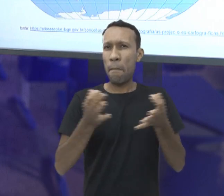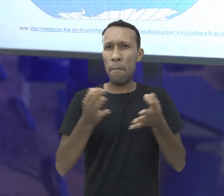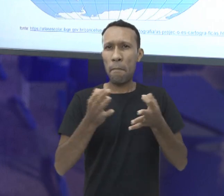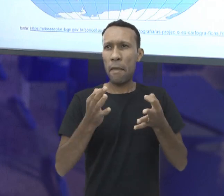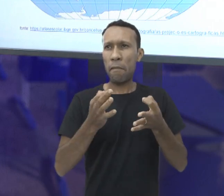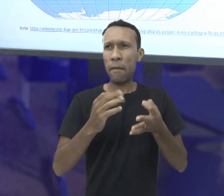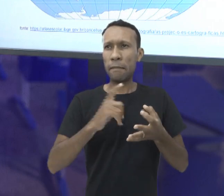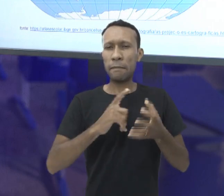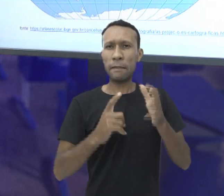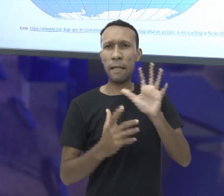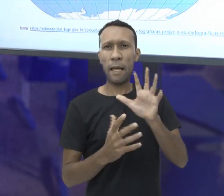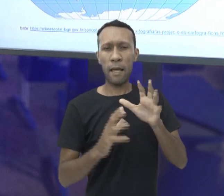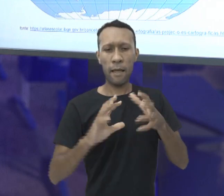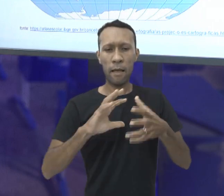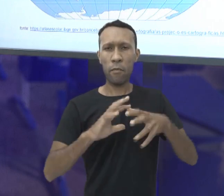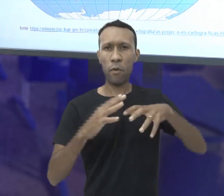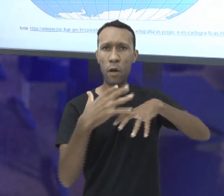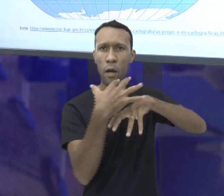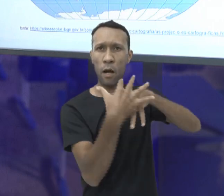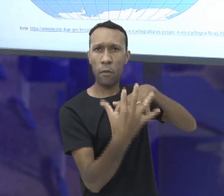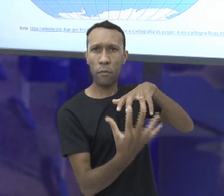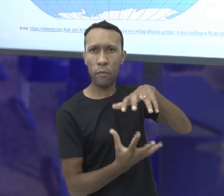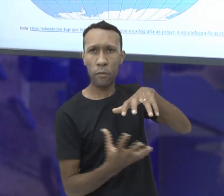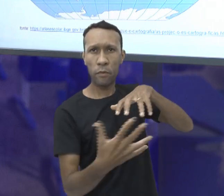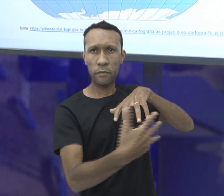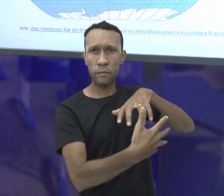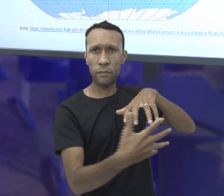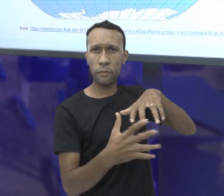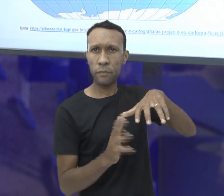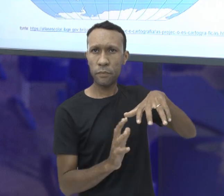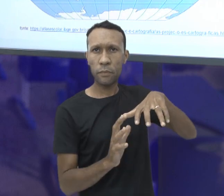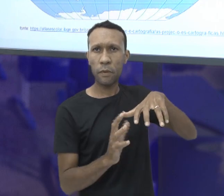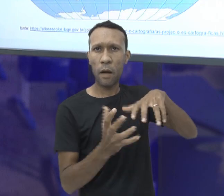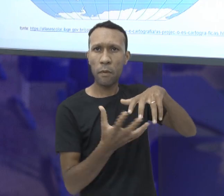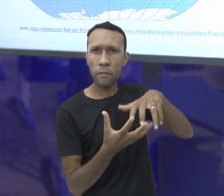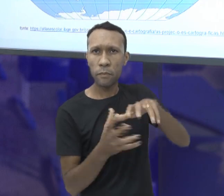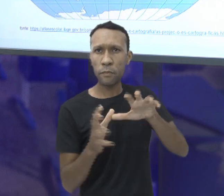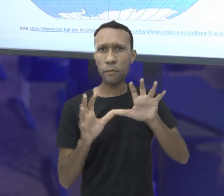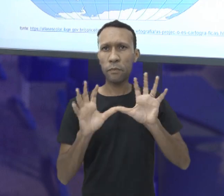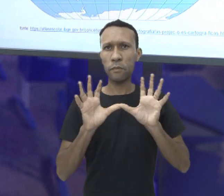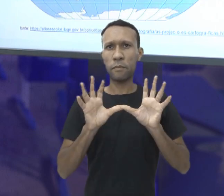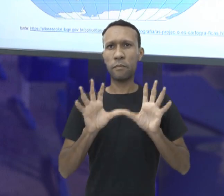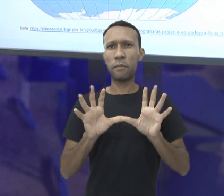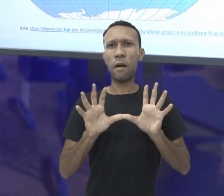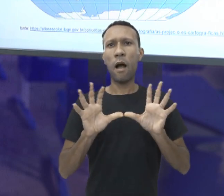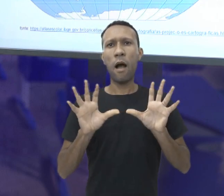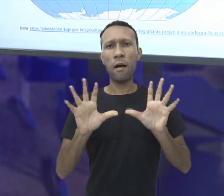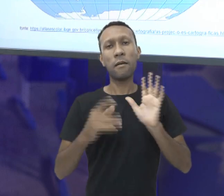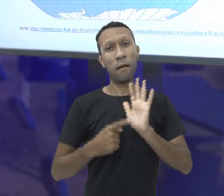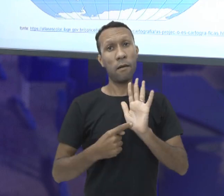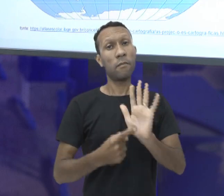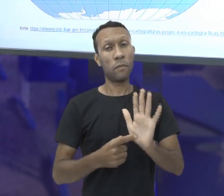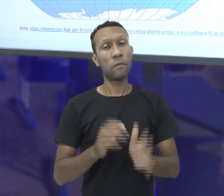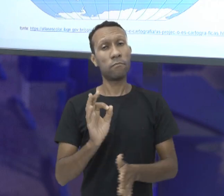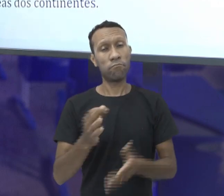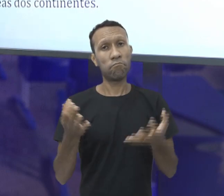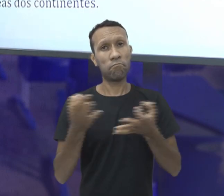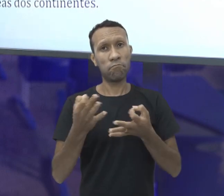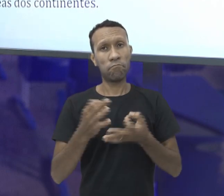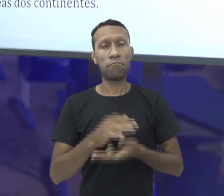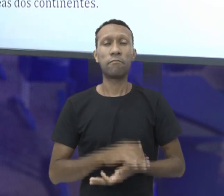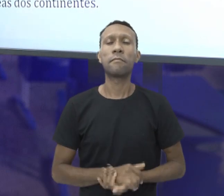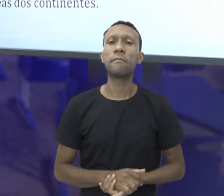das linhas horizontais e as curvaturas, corrigindo essas mesmas linhas.